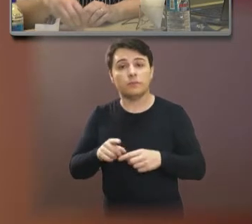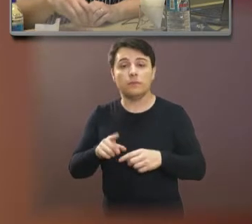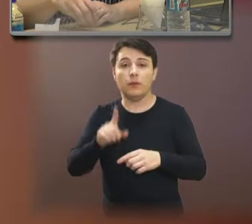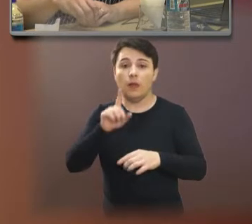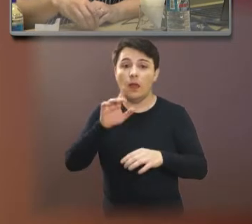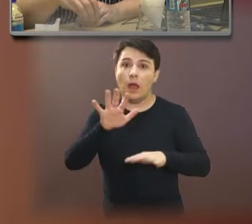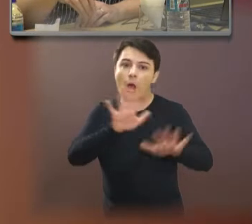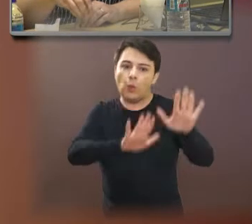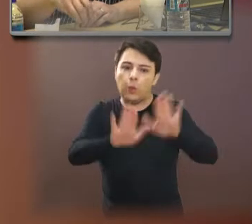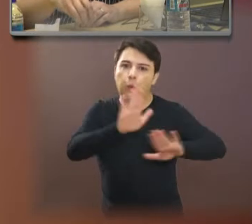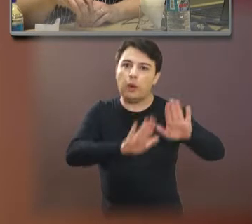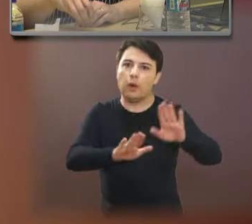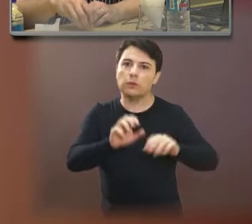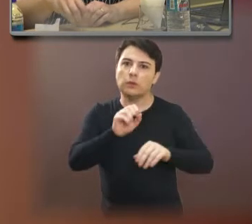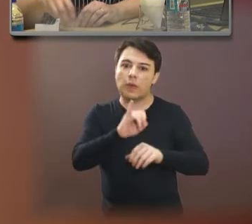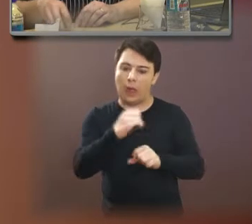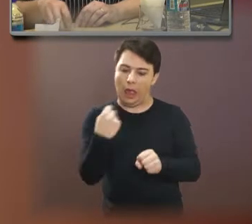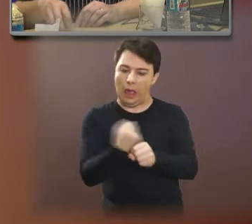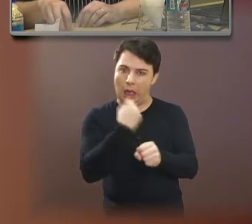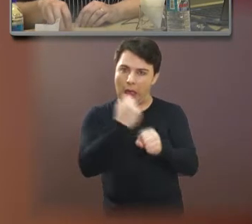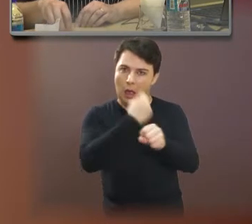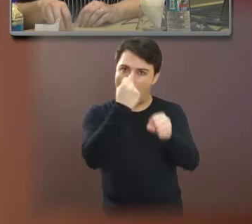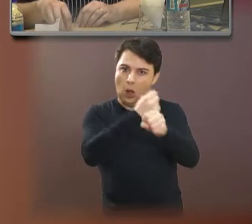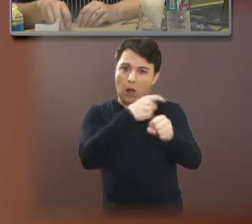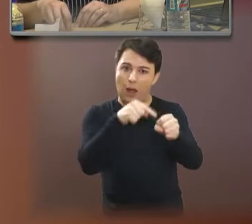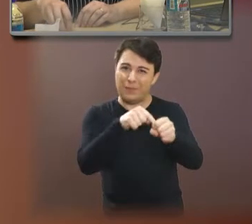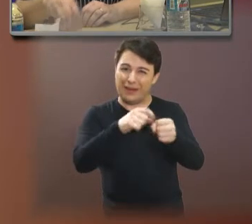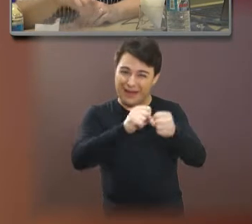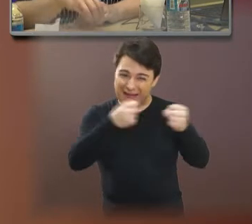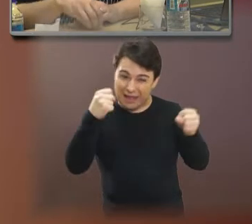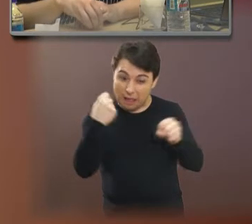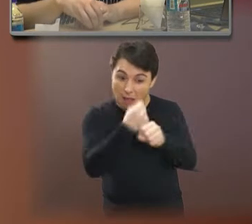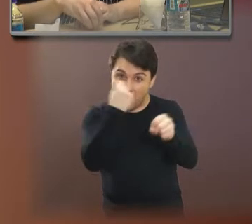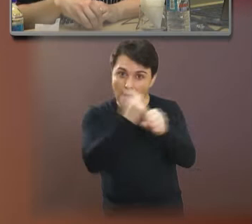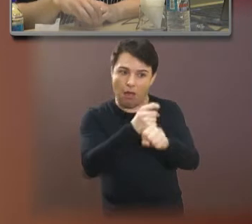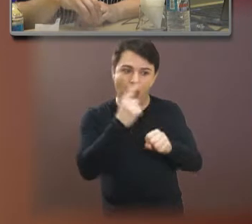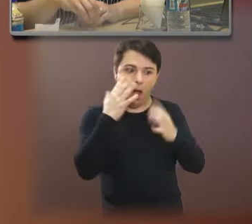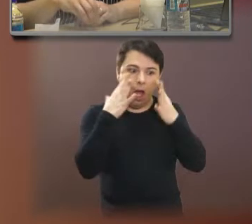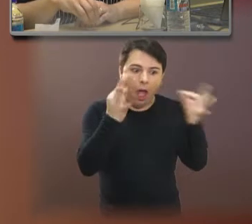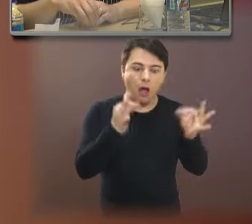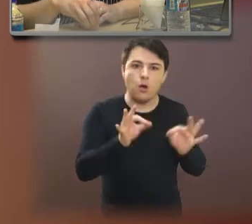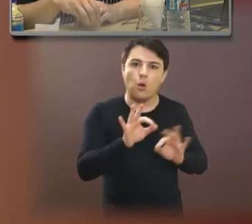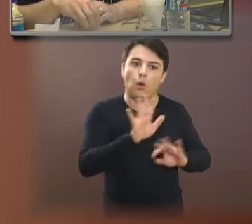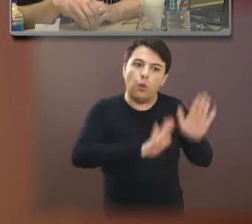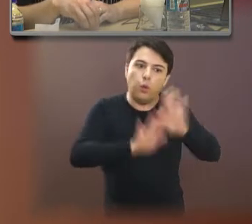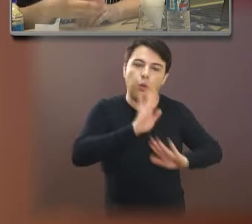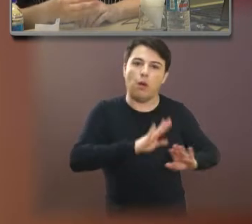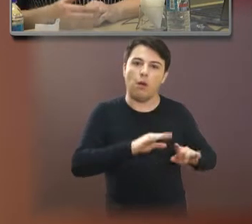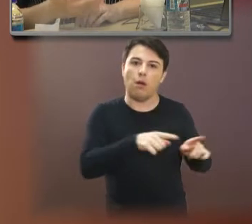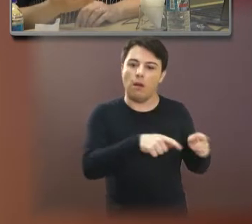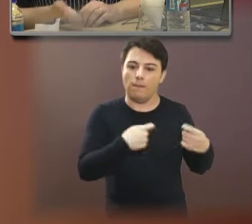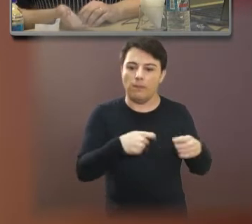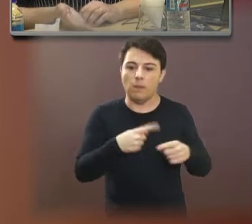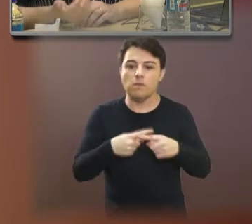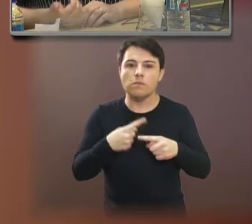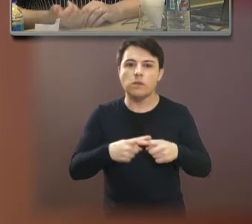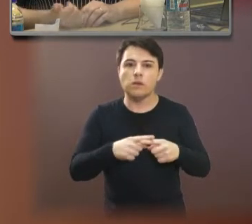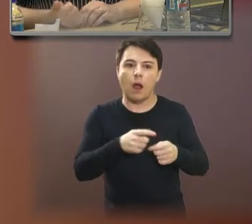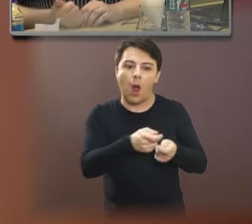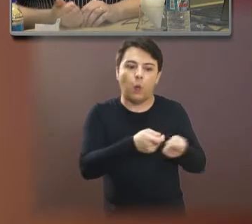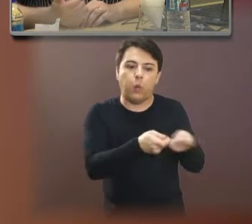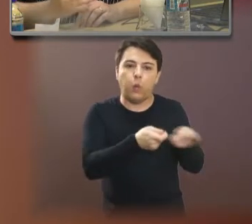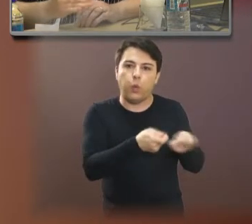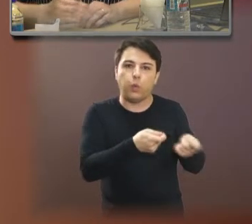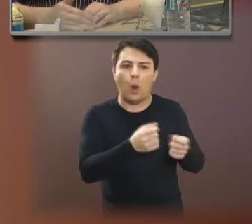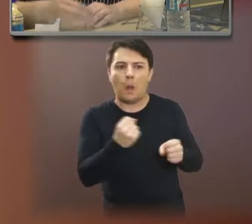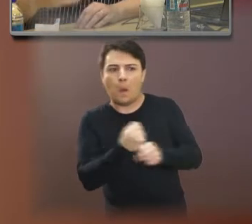cuidado, fiscalização durante a execução de obras de grande impacto, não apenas um controle do que se pode edificar